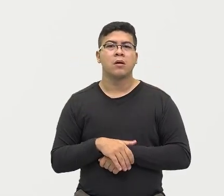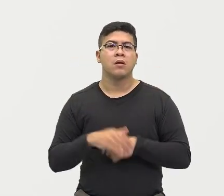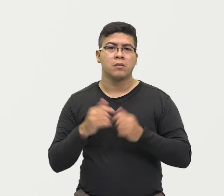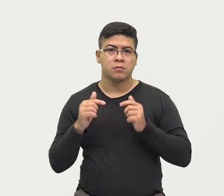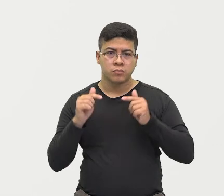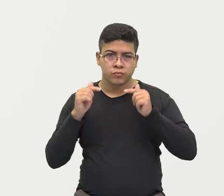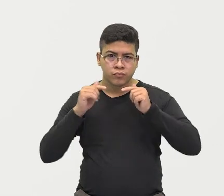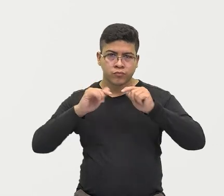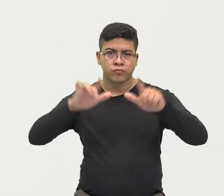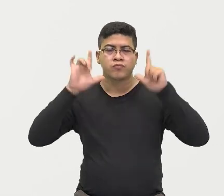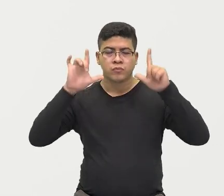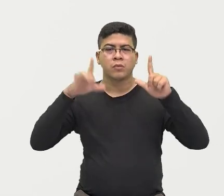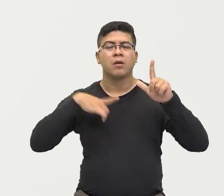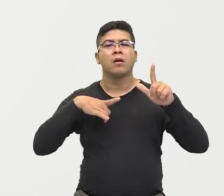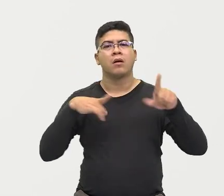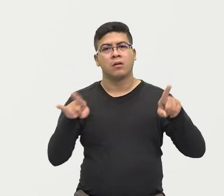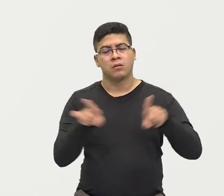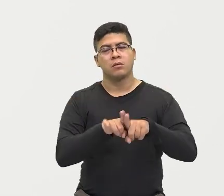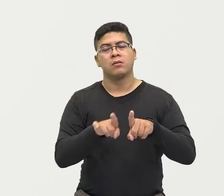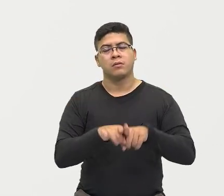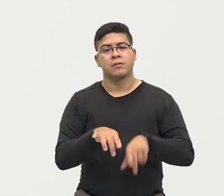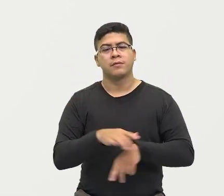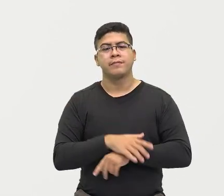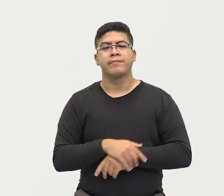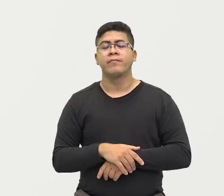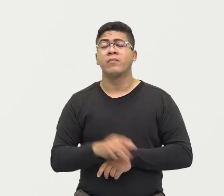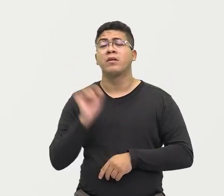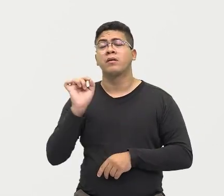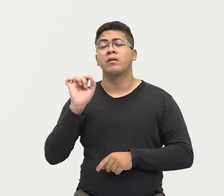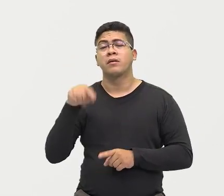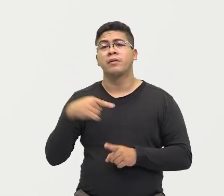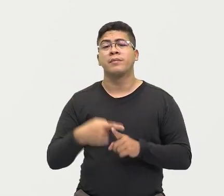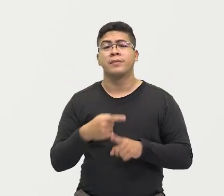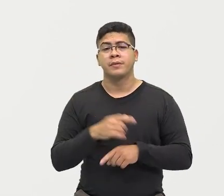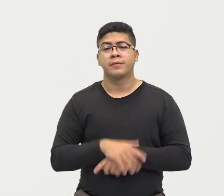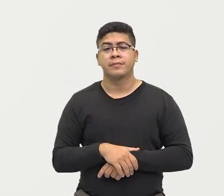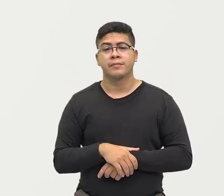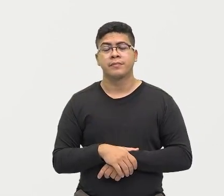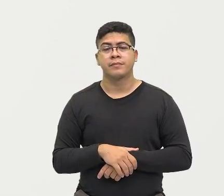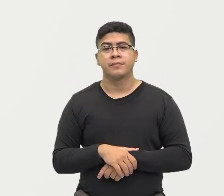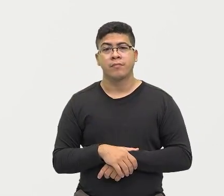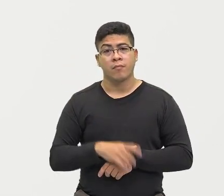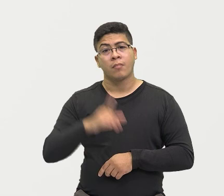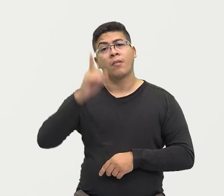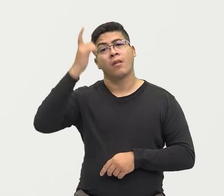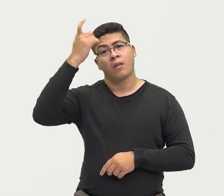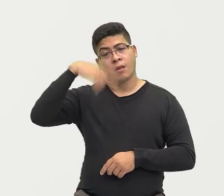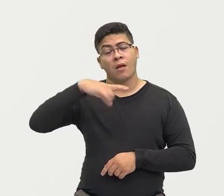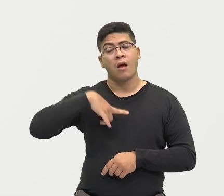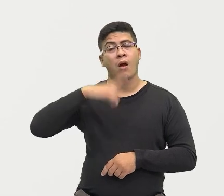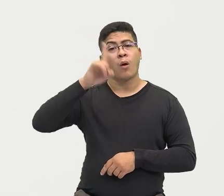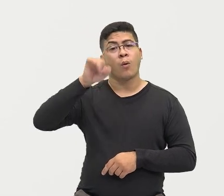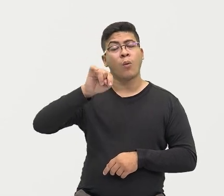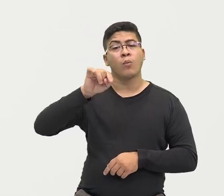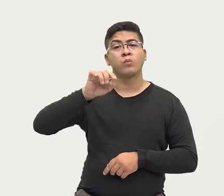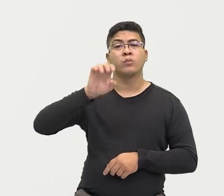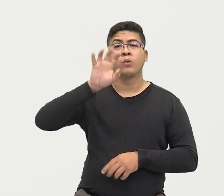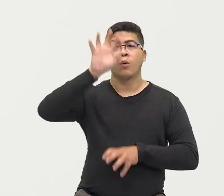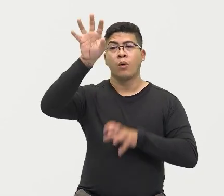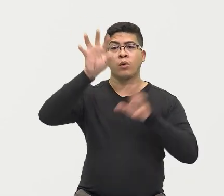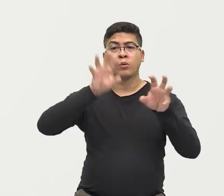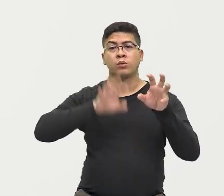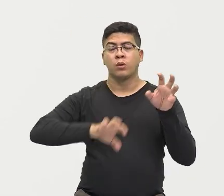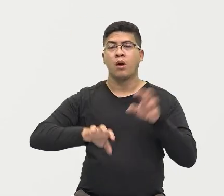aí dos personagens caricatos. O que mais? Ele era um regionalista e comumente escrevia